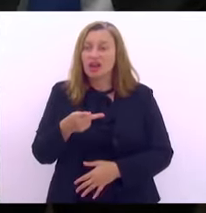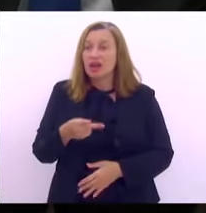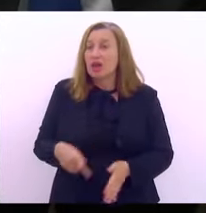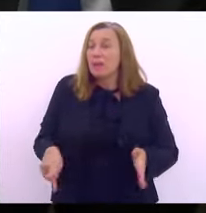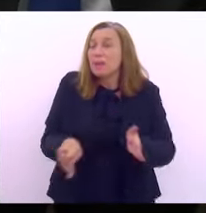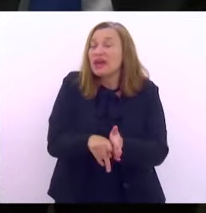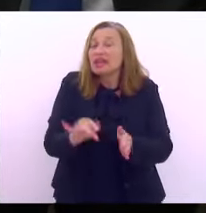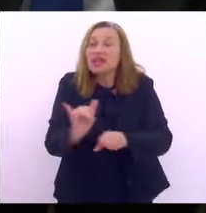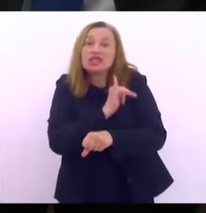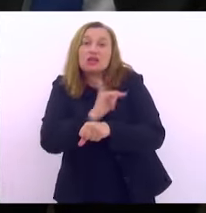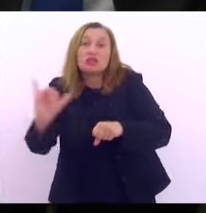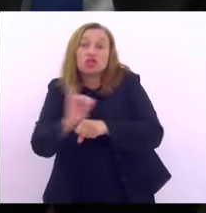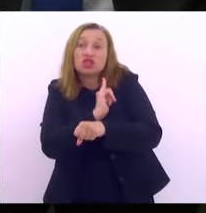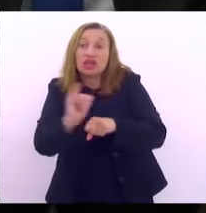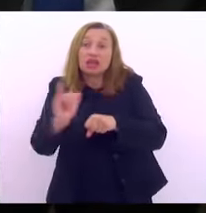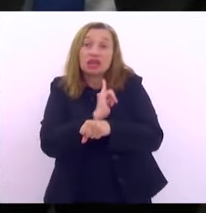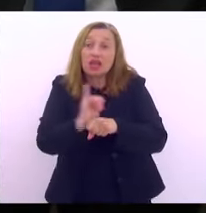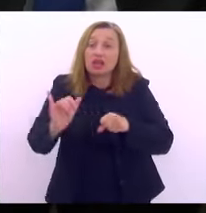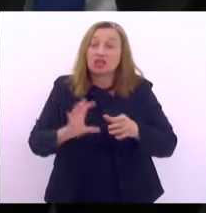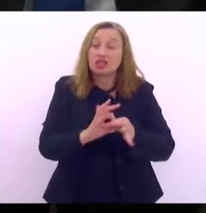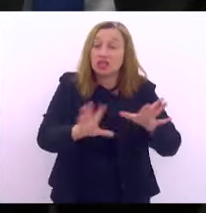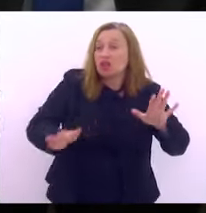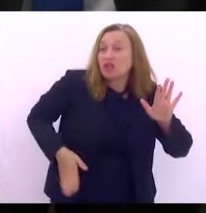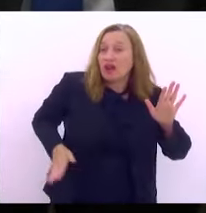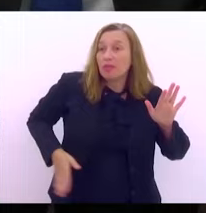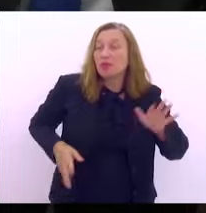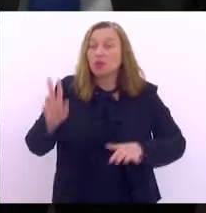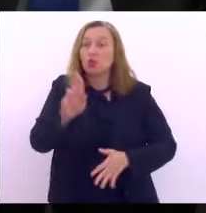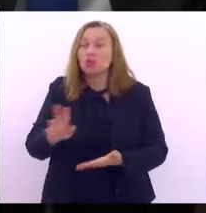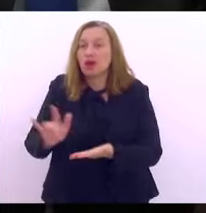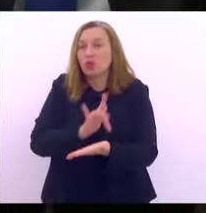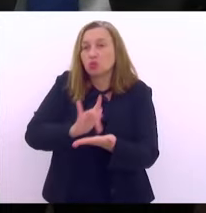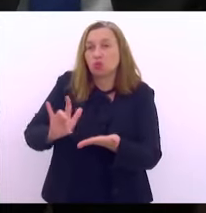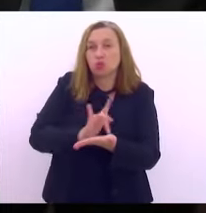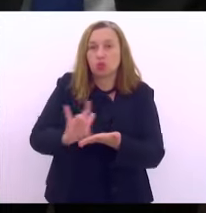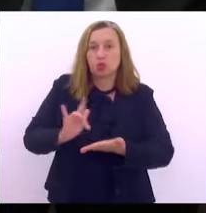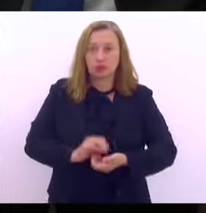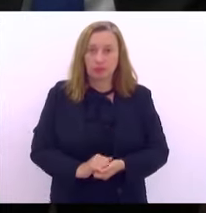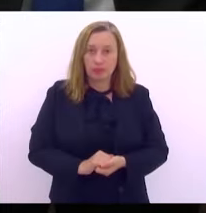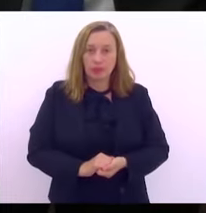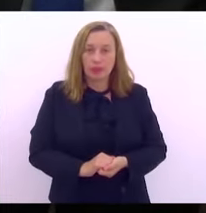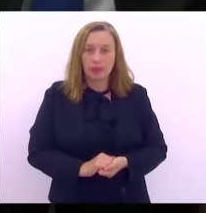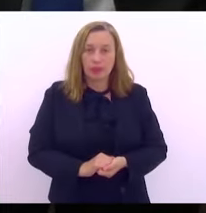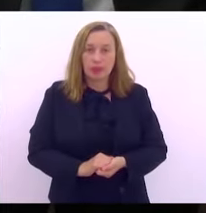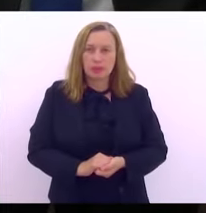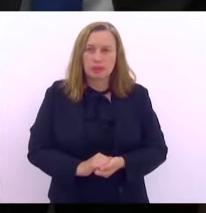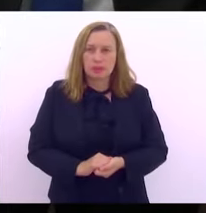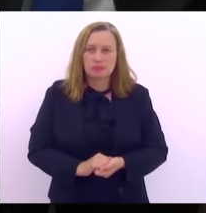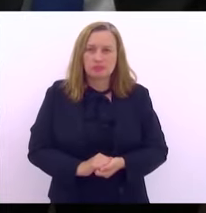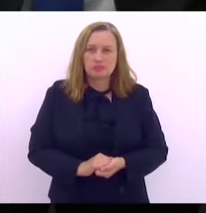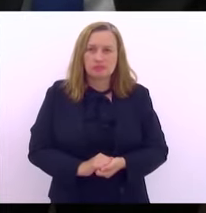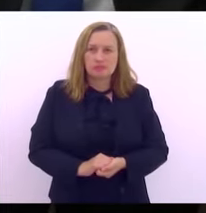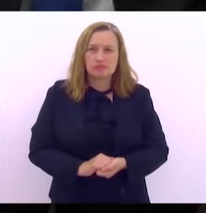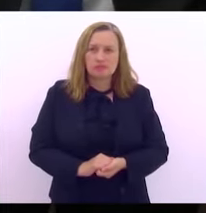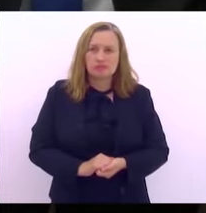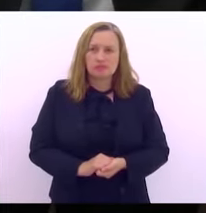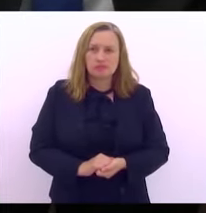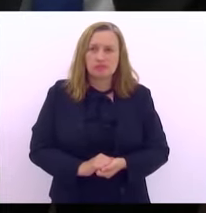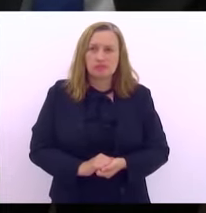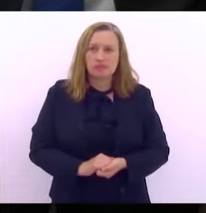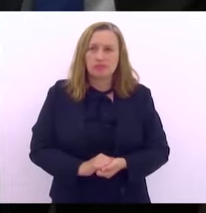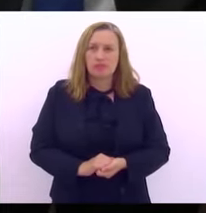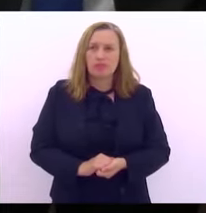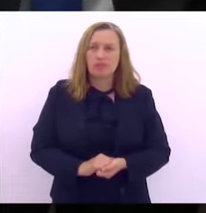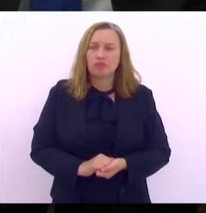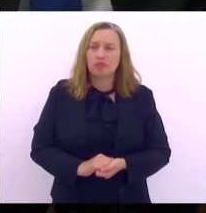parte de uma estratégia deixar os vagabundos usarem os celulares. Assim como foi feito o Tribunal